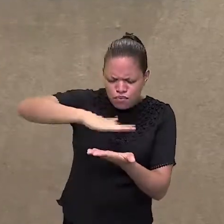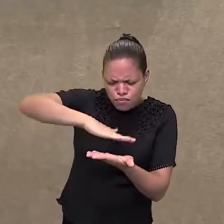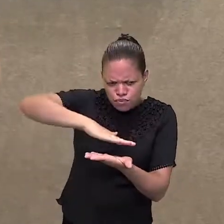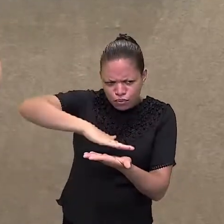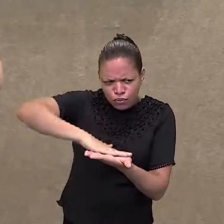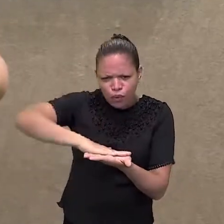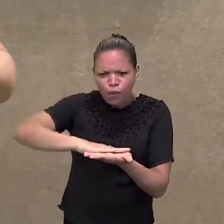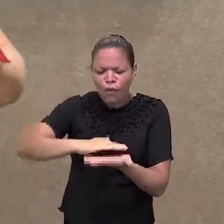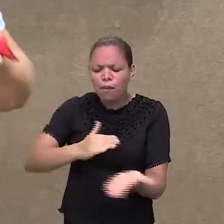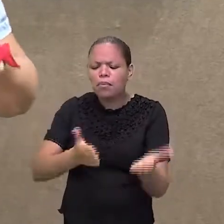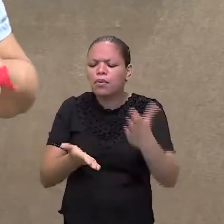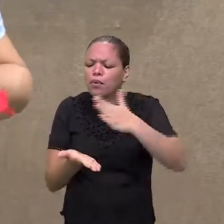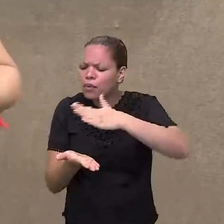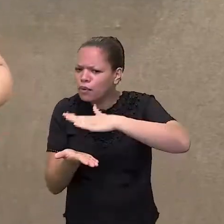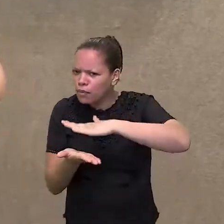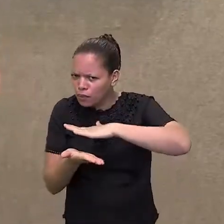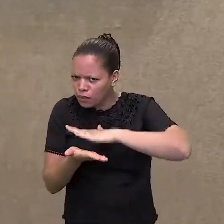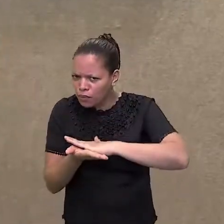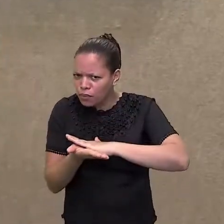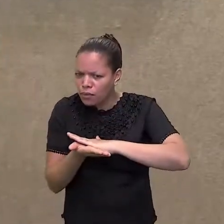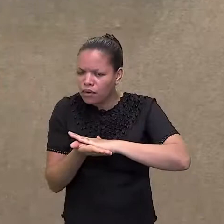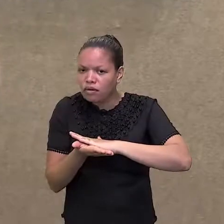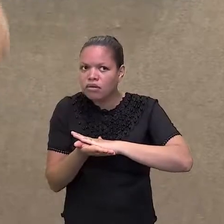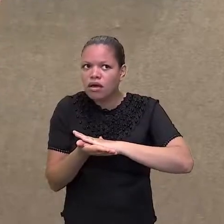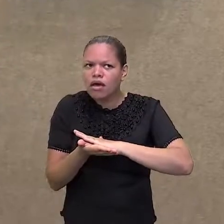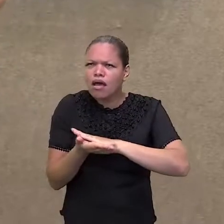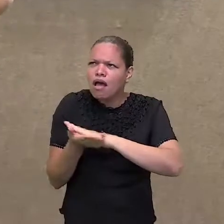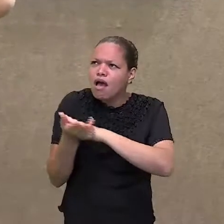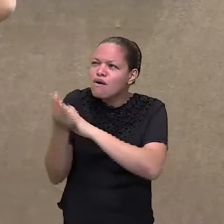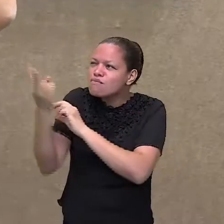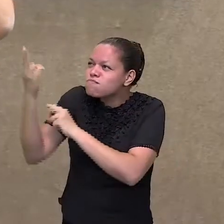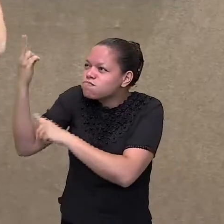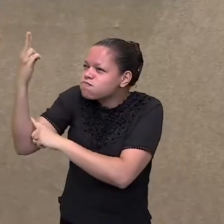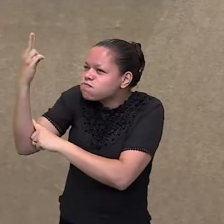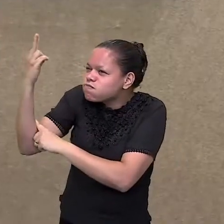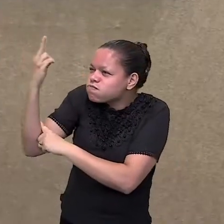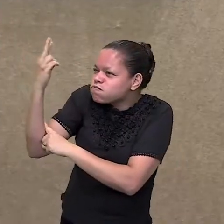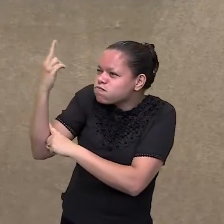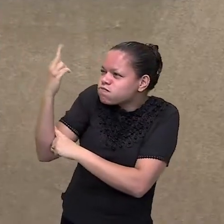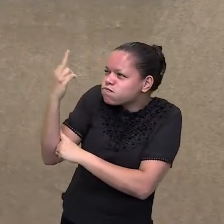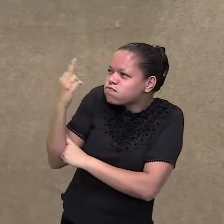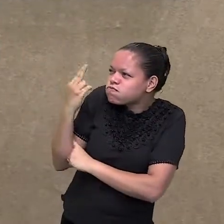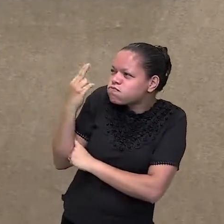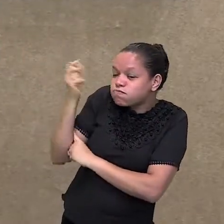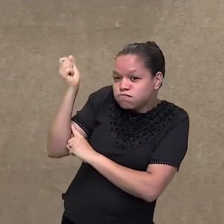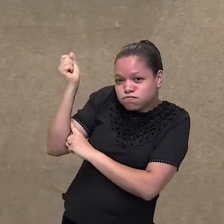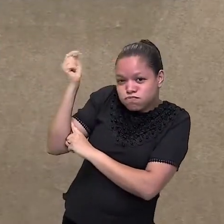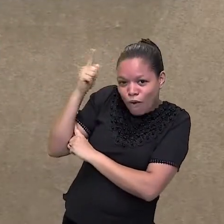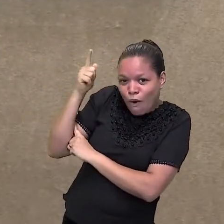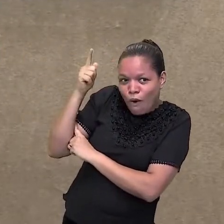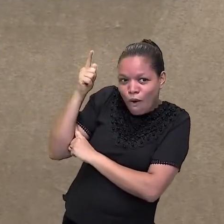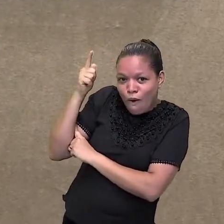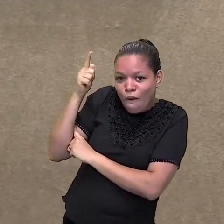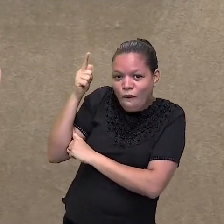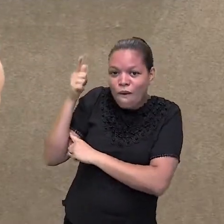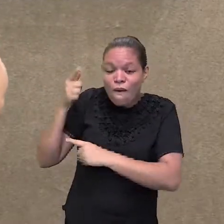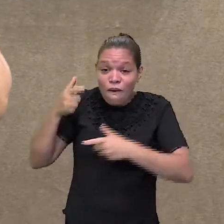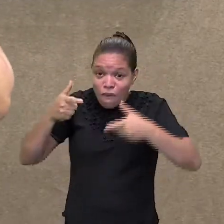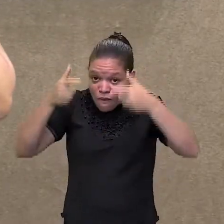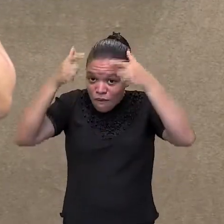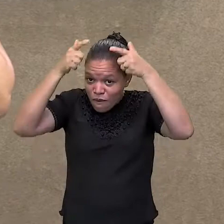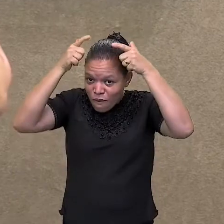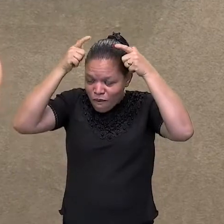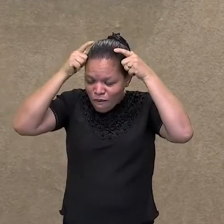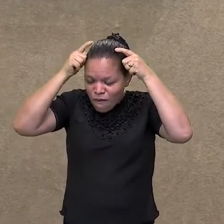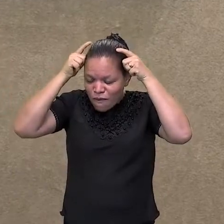eu quero me proteger do sol, e eu coloco aqui na minha cabeça, ele está